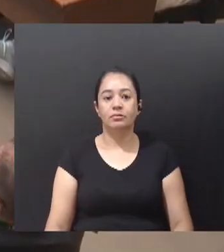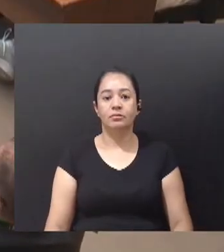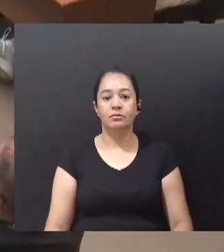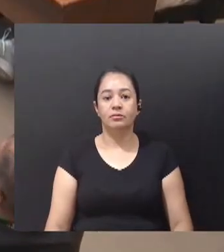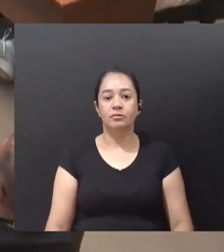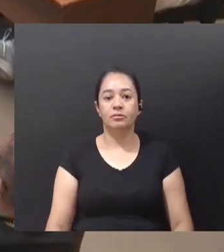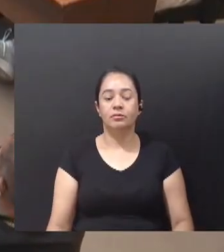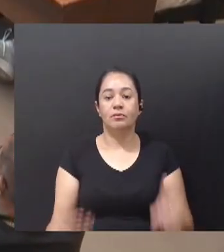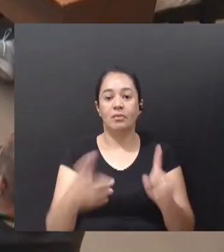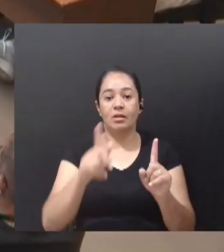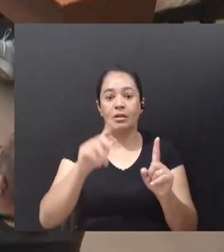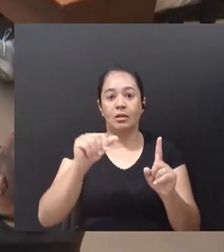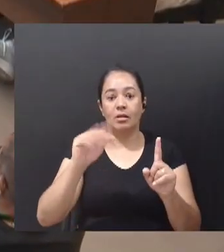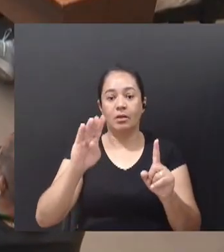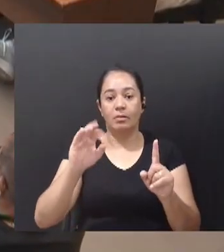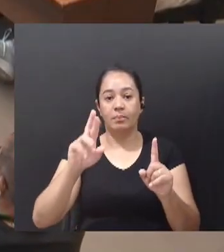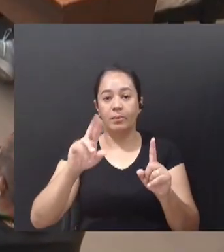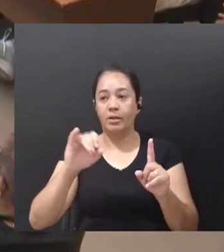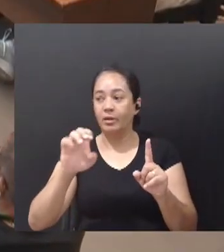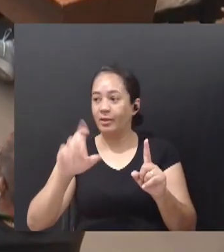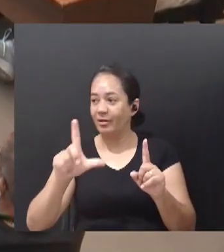Forte abraço, Renato.